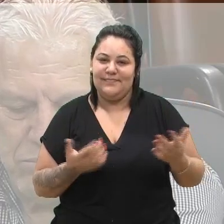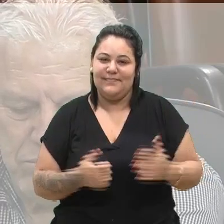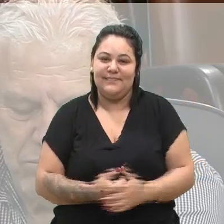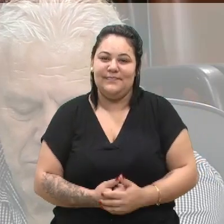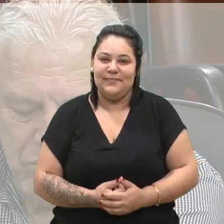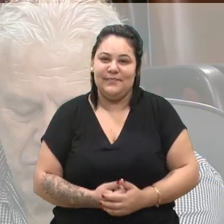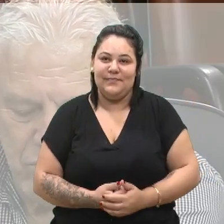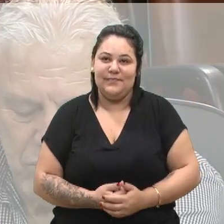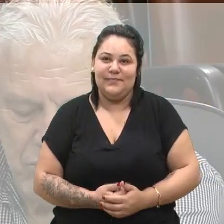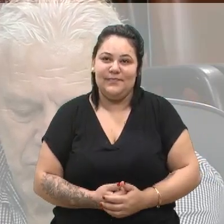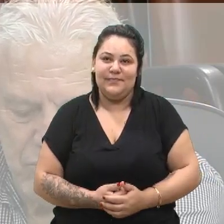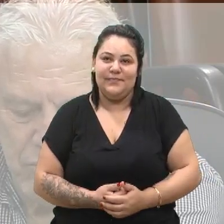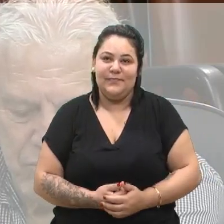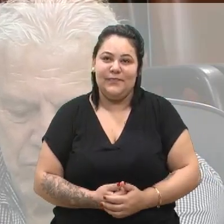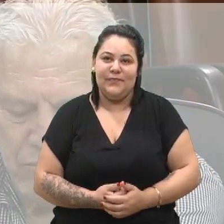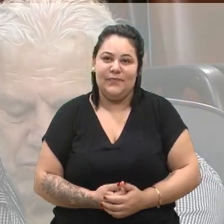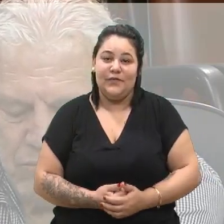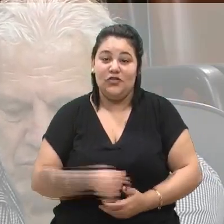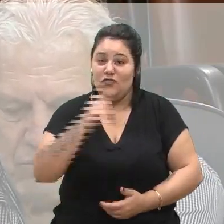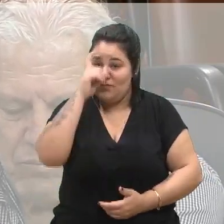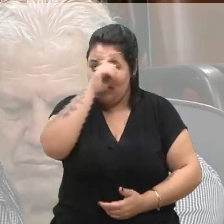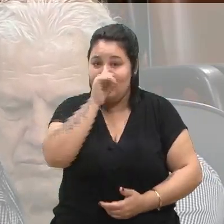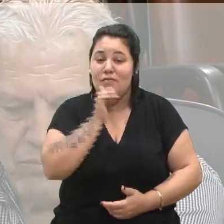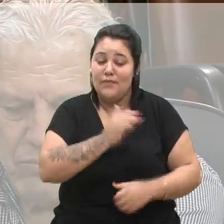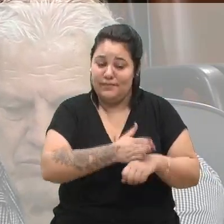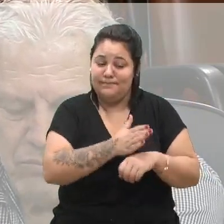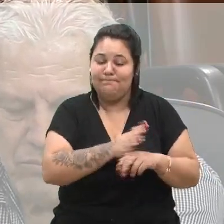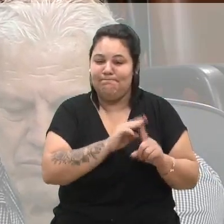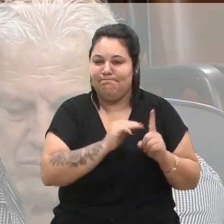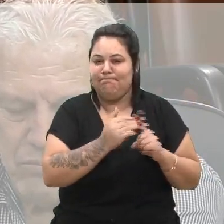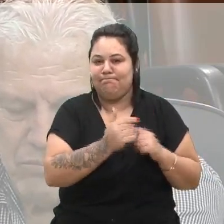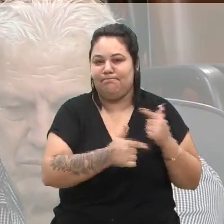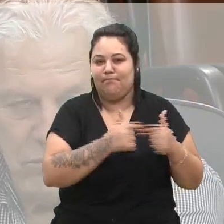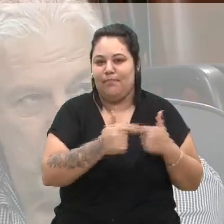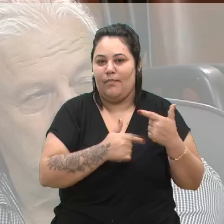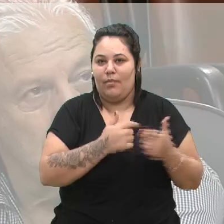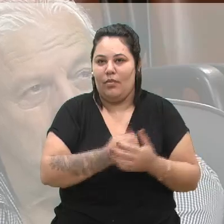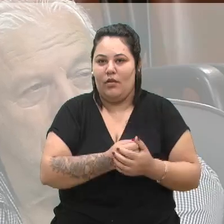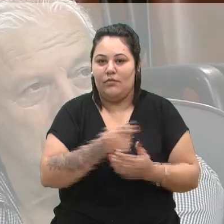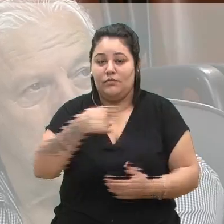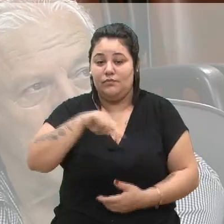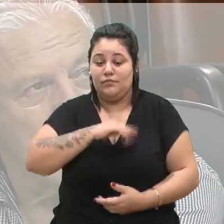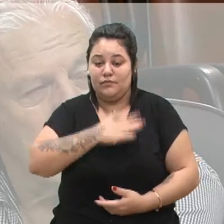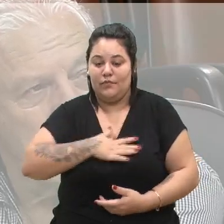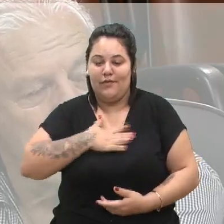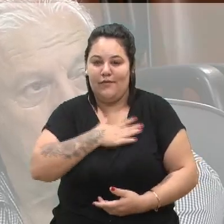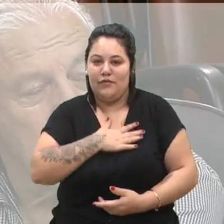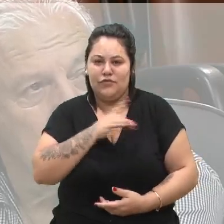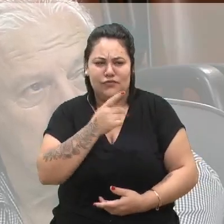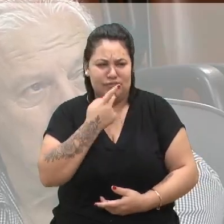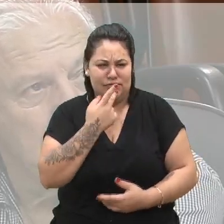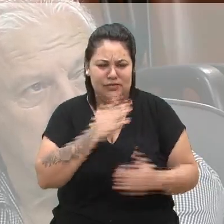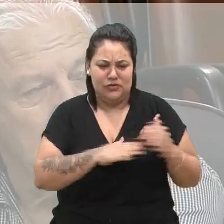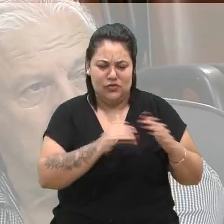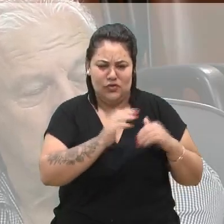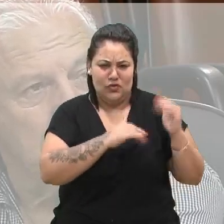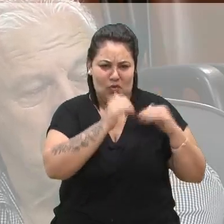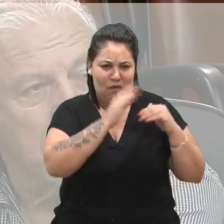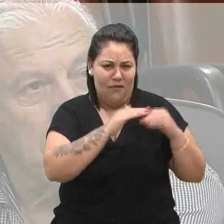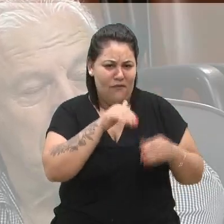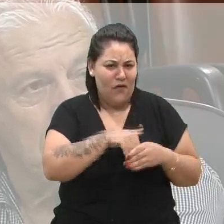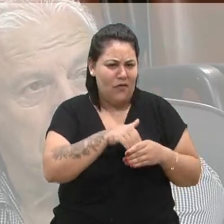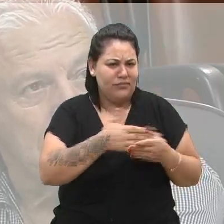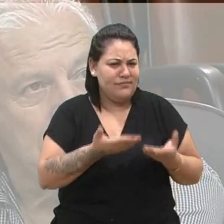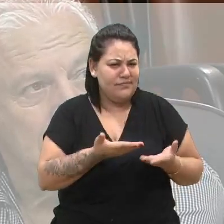trabalho. Nós só vamos ficar satisfeitos, vereador, e o senhor diz que não se constrói mais bloco, se constrói bloco. Nós não